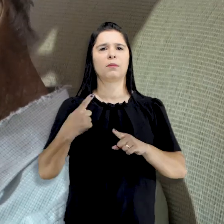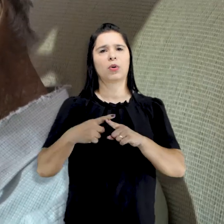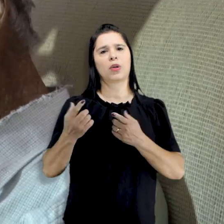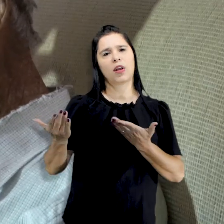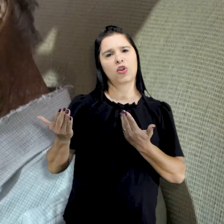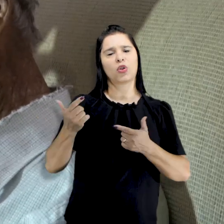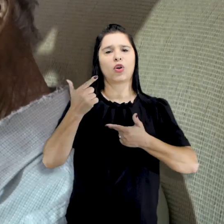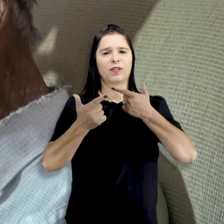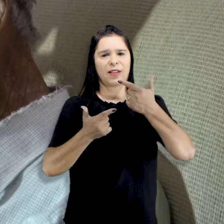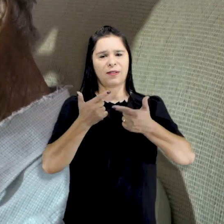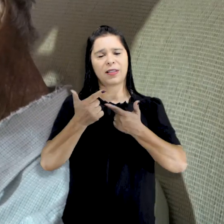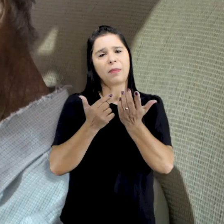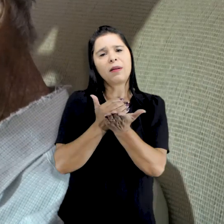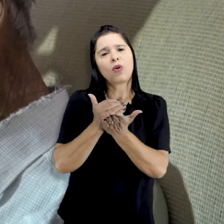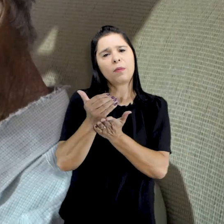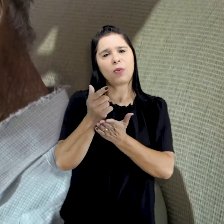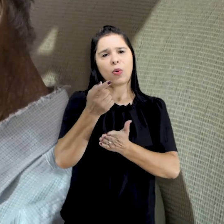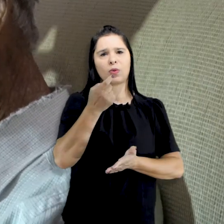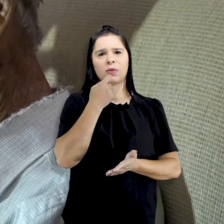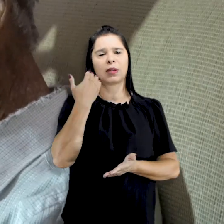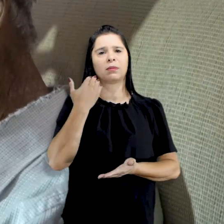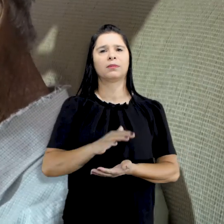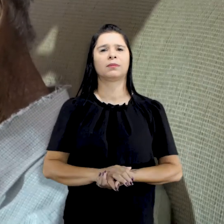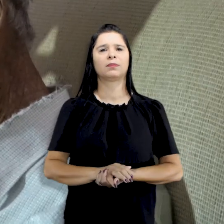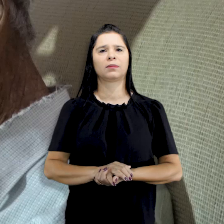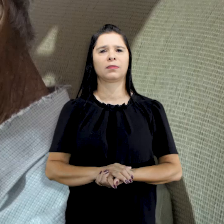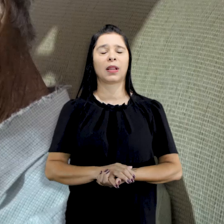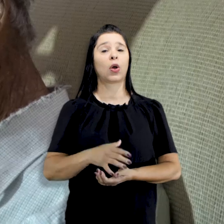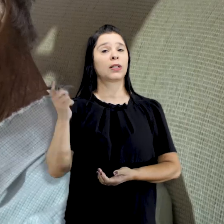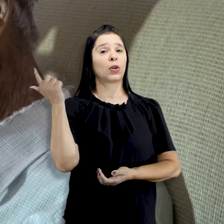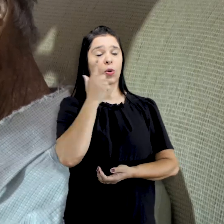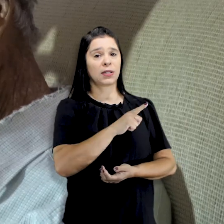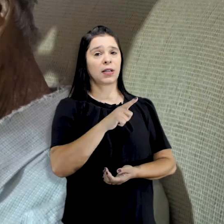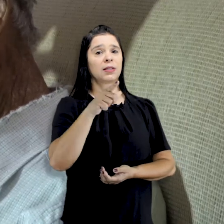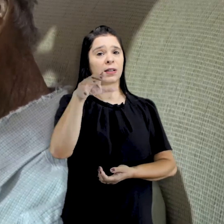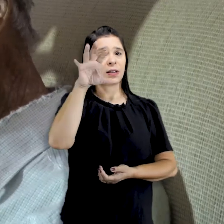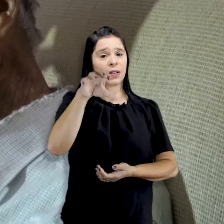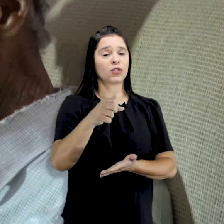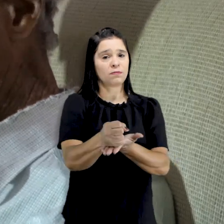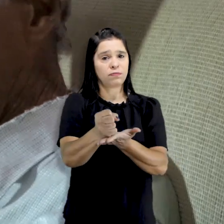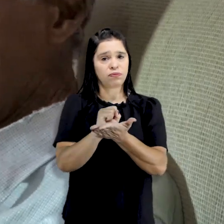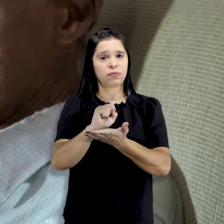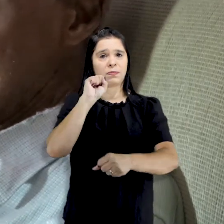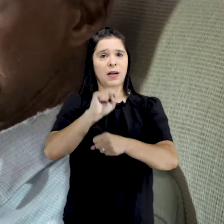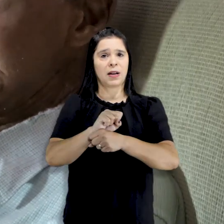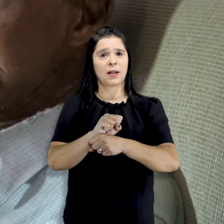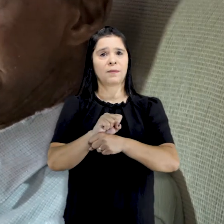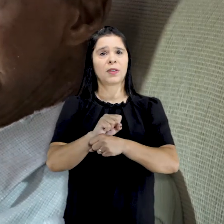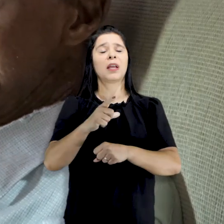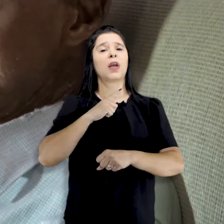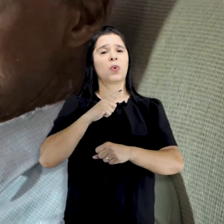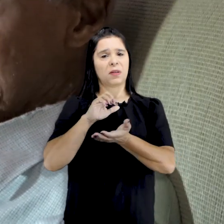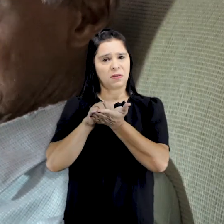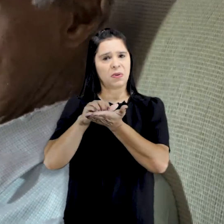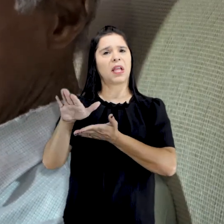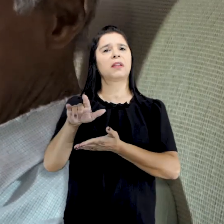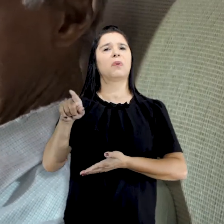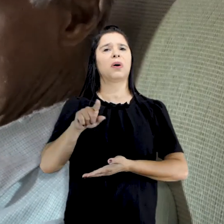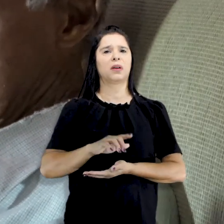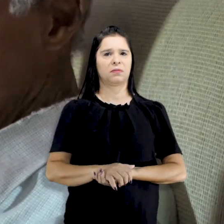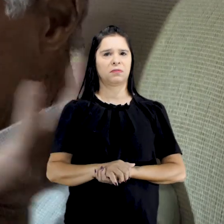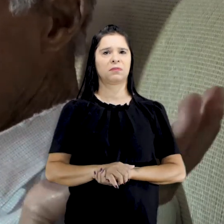serviço. Agora, se acontecesse de eu não pegar ela, eu acho que eu ia até para a rua. Porque